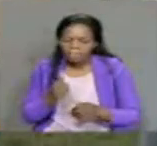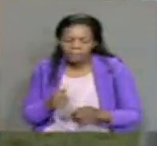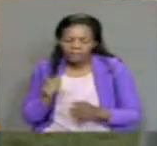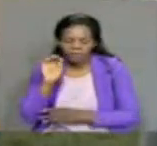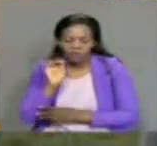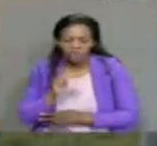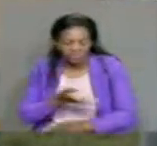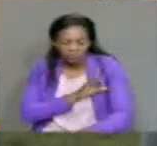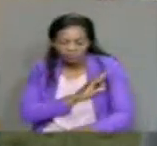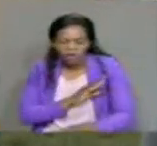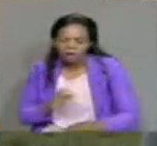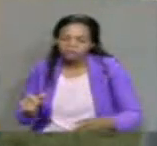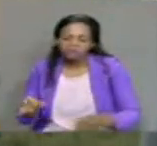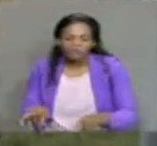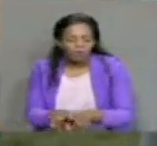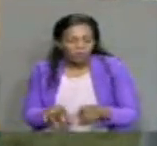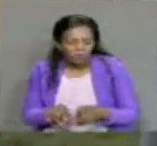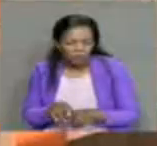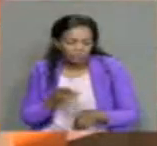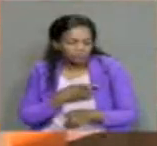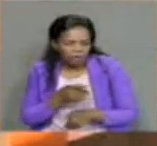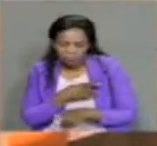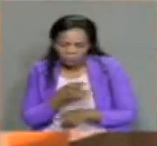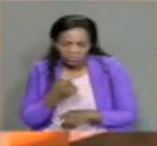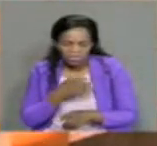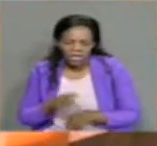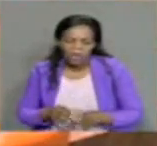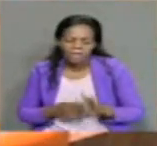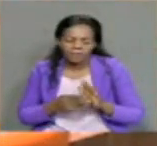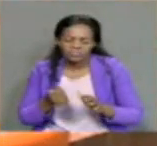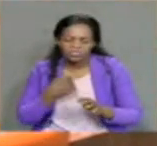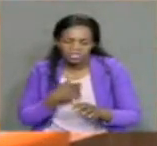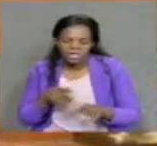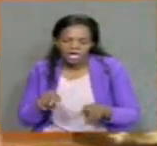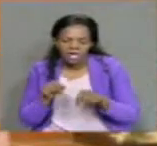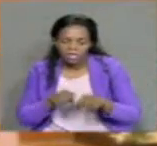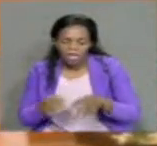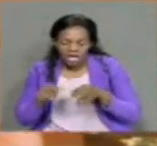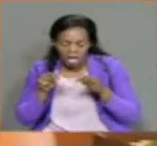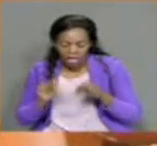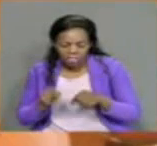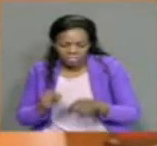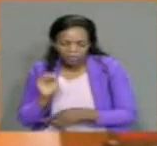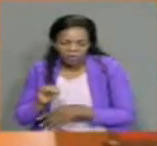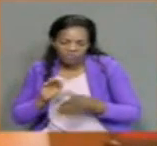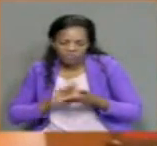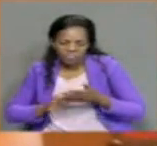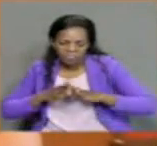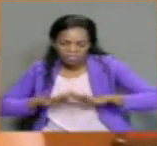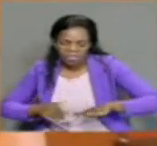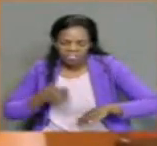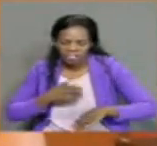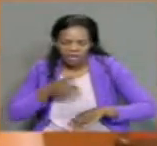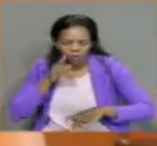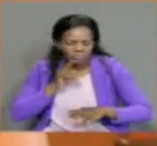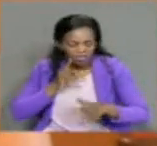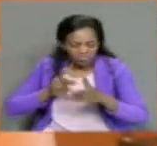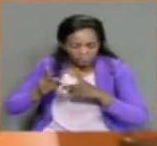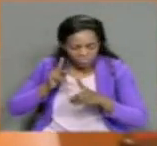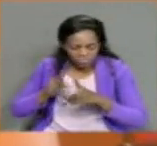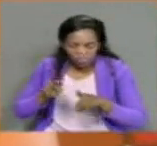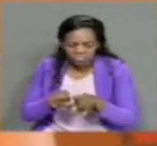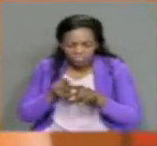acolhedora, diferenciada, na verdade, de Benguela, uma província muito calma. Deu para passear, conhecer outras